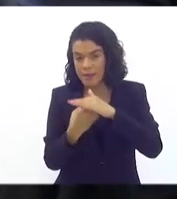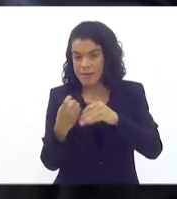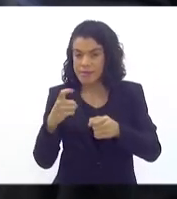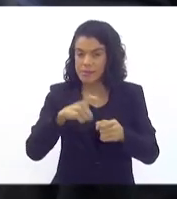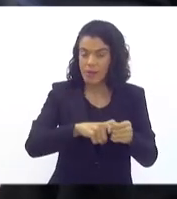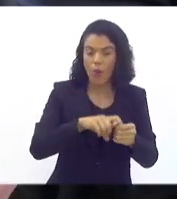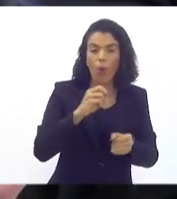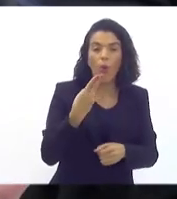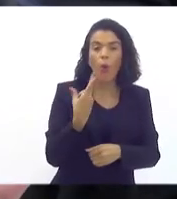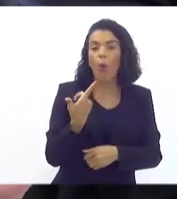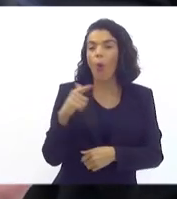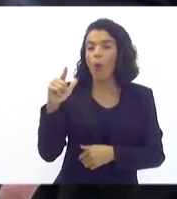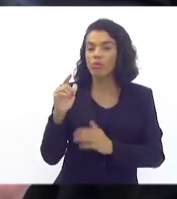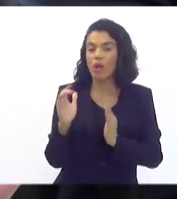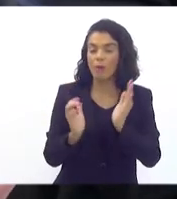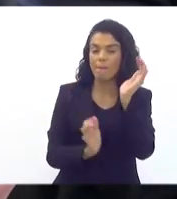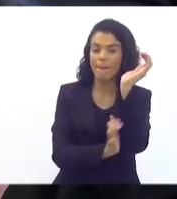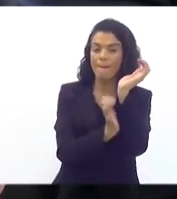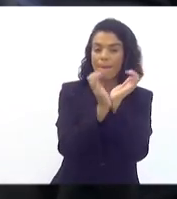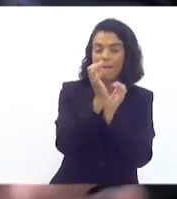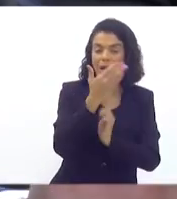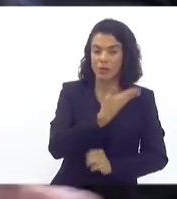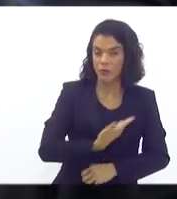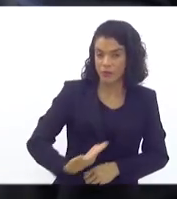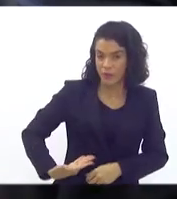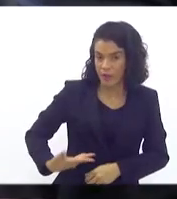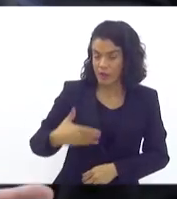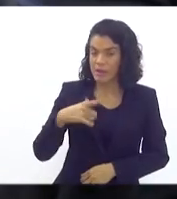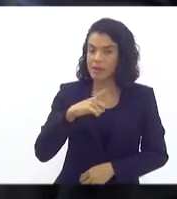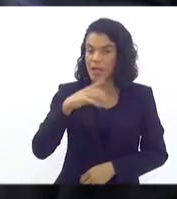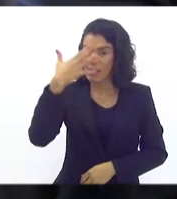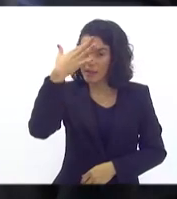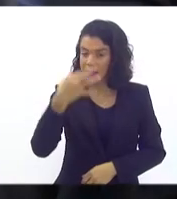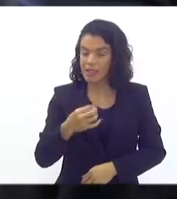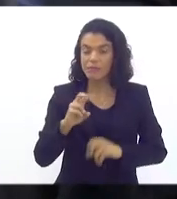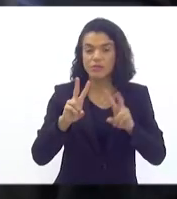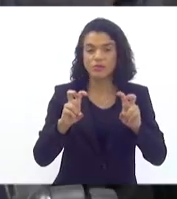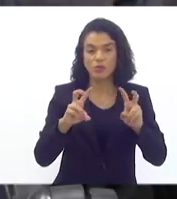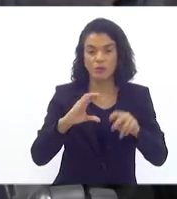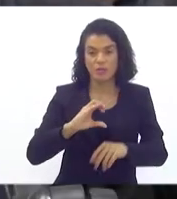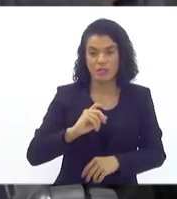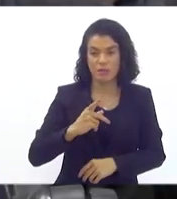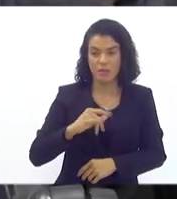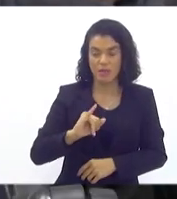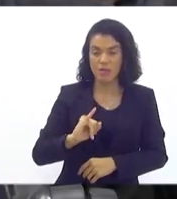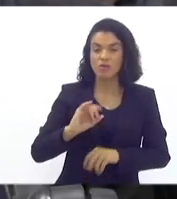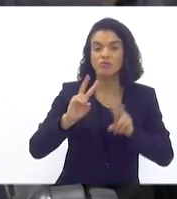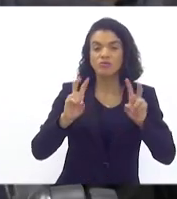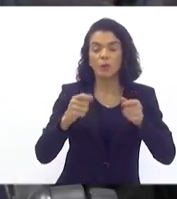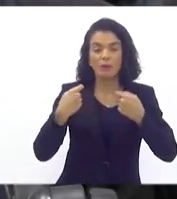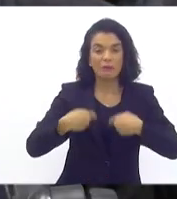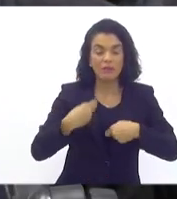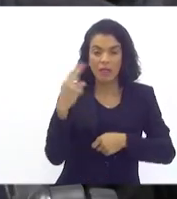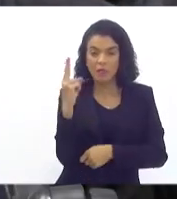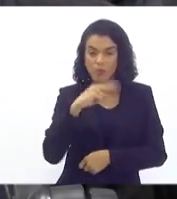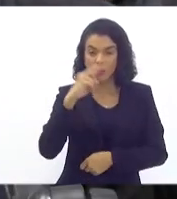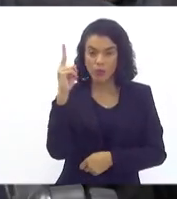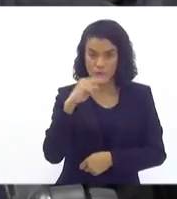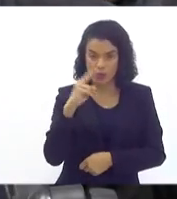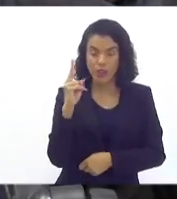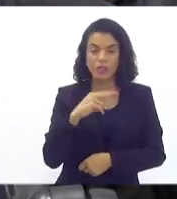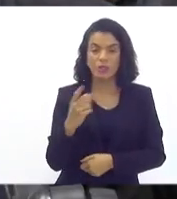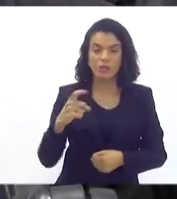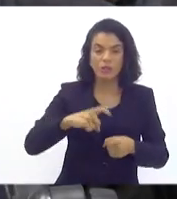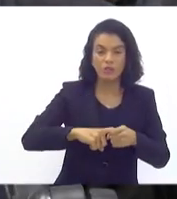autoridade do governo federal dizendo que já há um entendimento prévio dessa CPI pela necessidade urgente de realização do